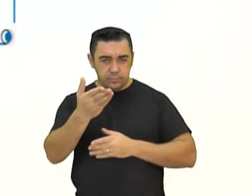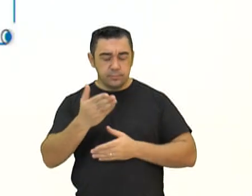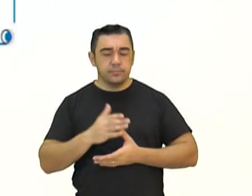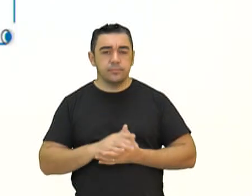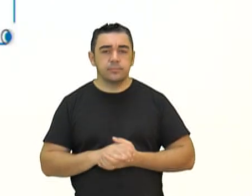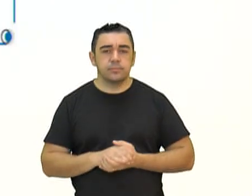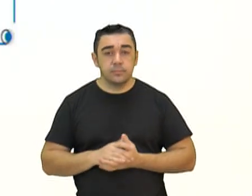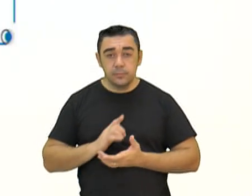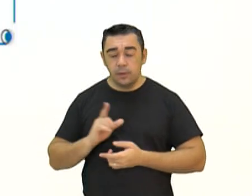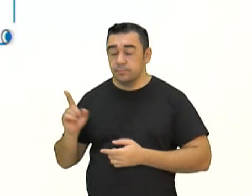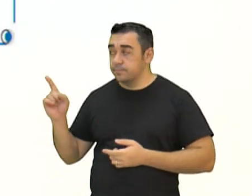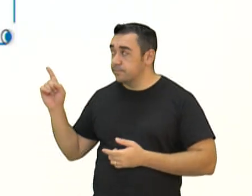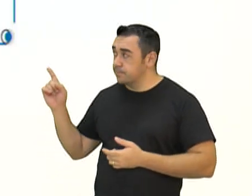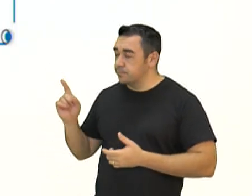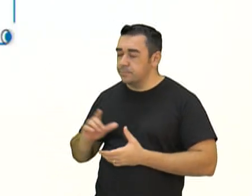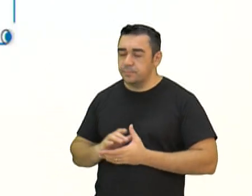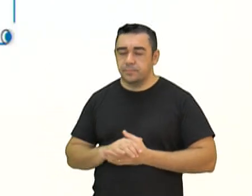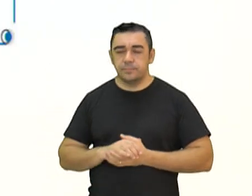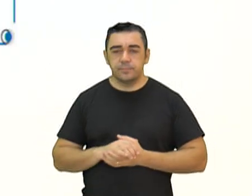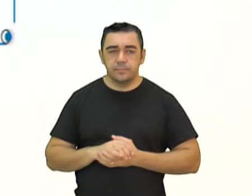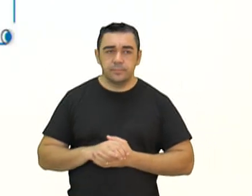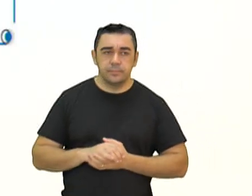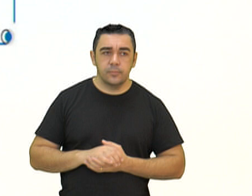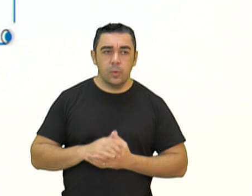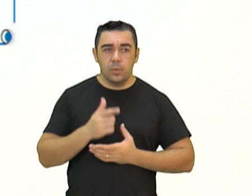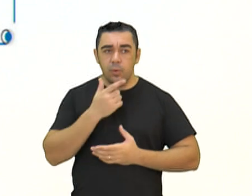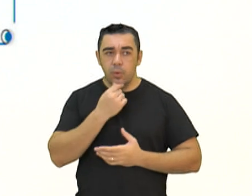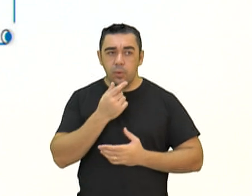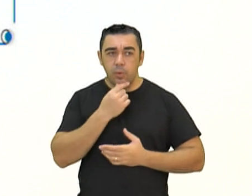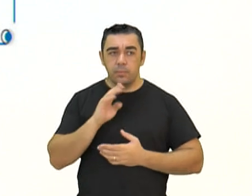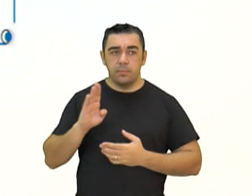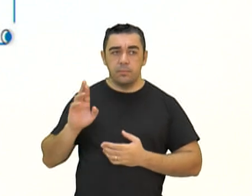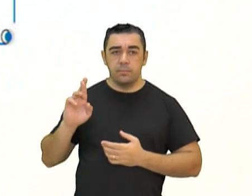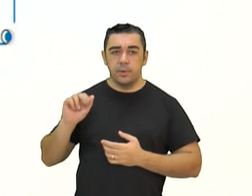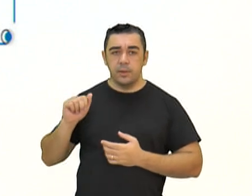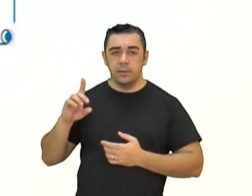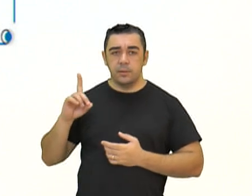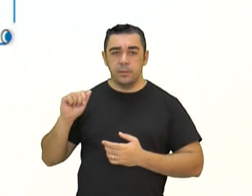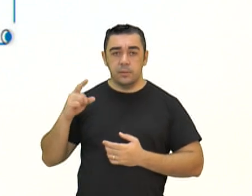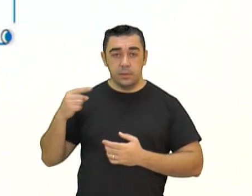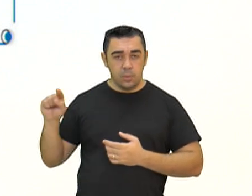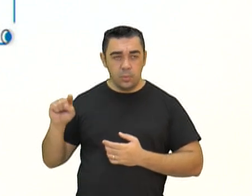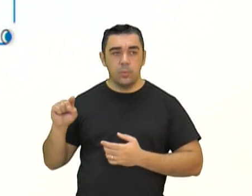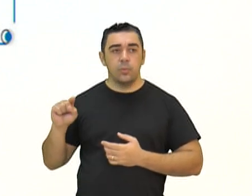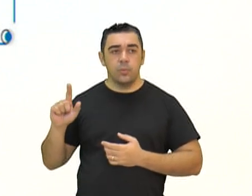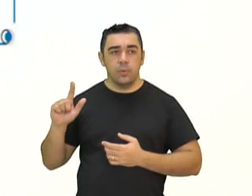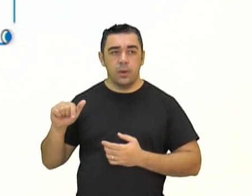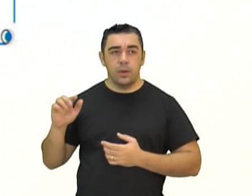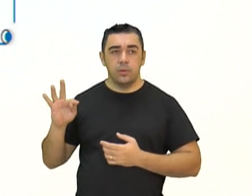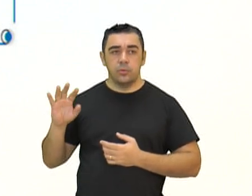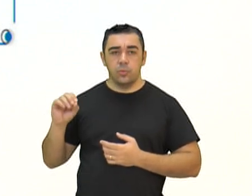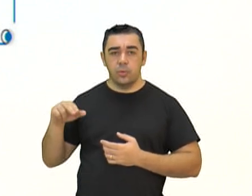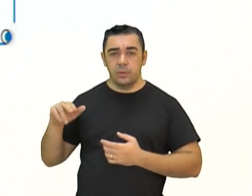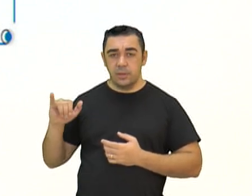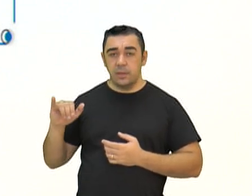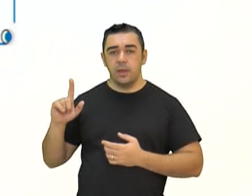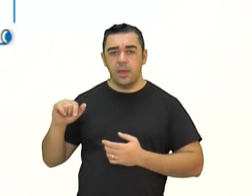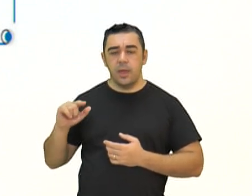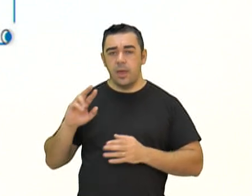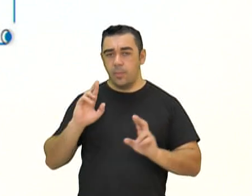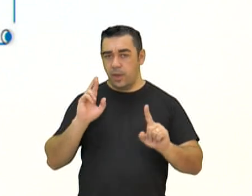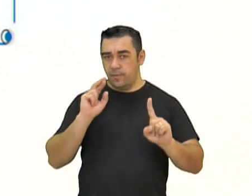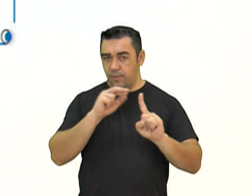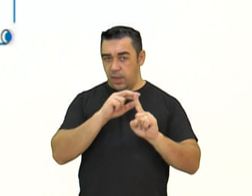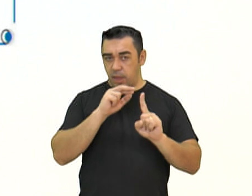Então, aqui vocês têm Brandão Tony. Né? Brandão Tony, vocês sabem aqui, já se trata de uma